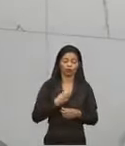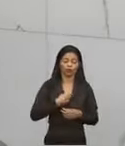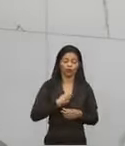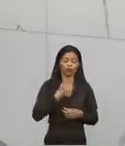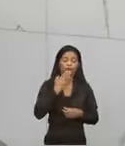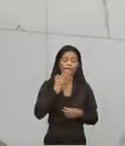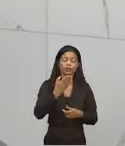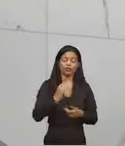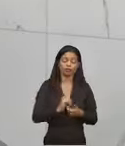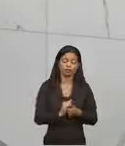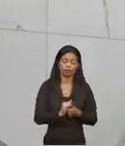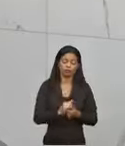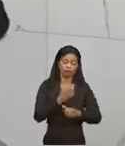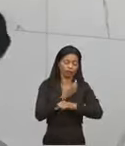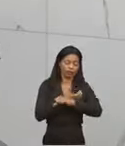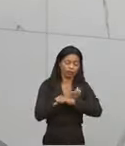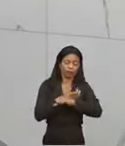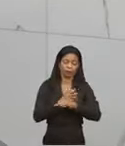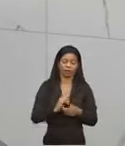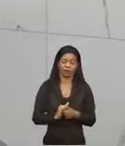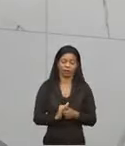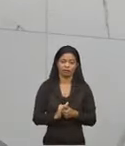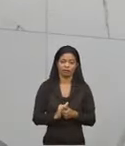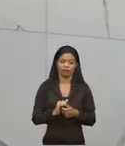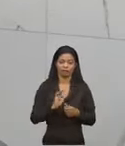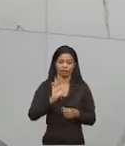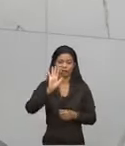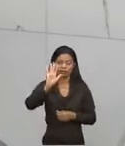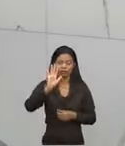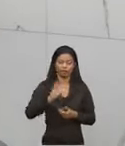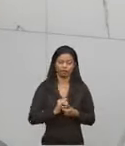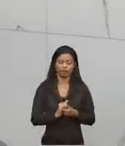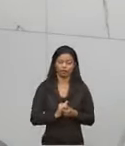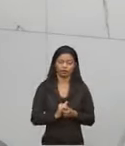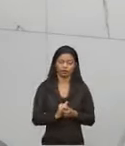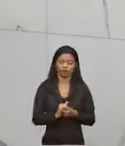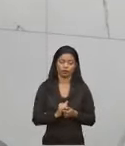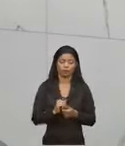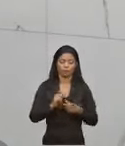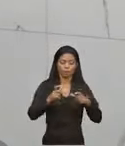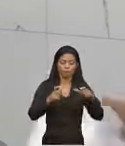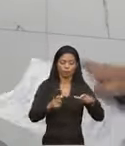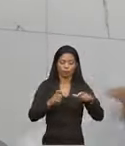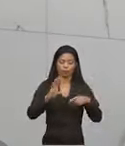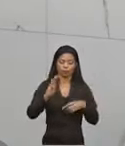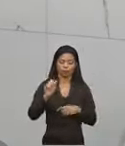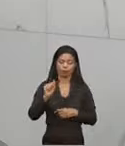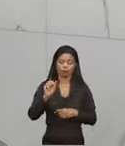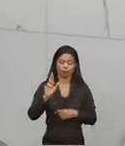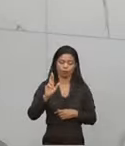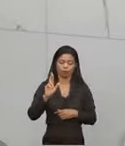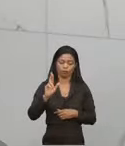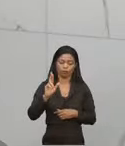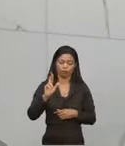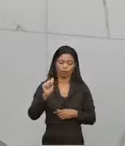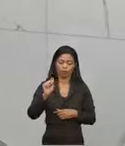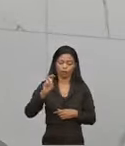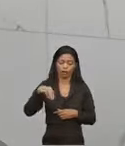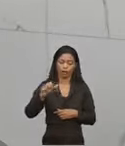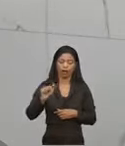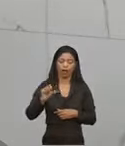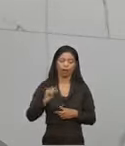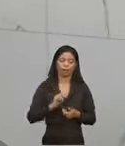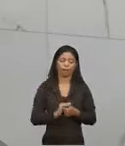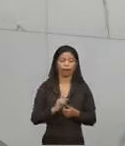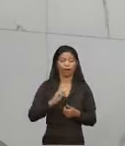Bahamas, e ali construímos, e não existia, era lena de futebol, e aí no maete da